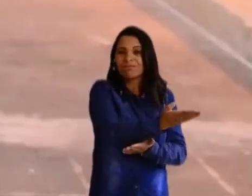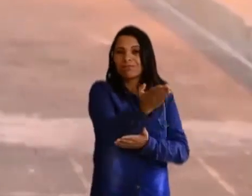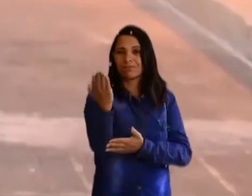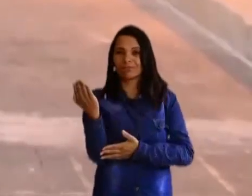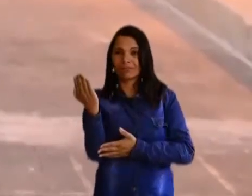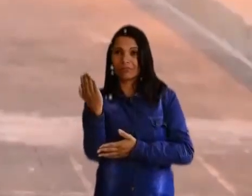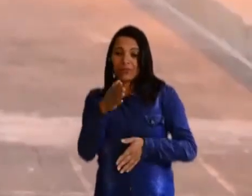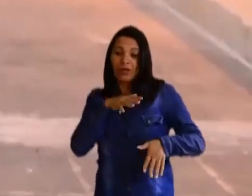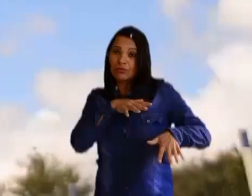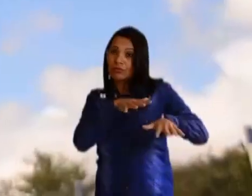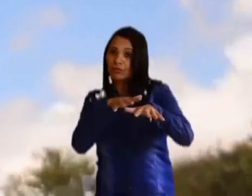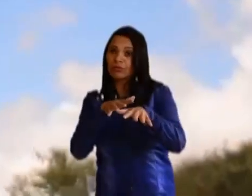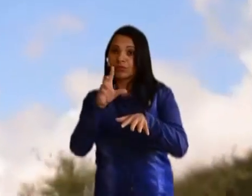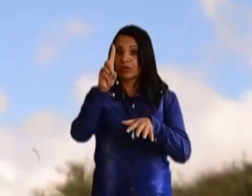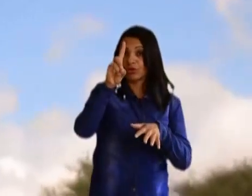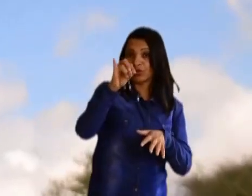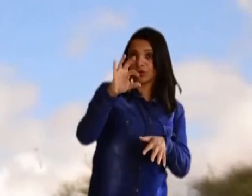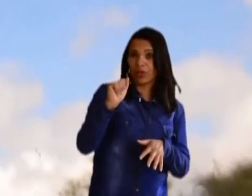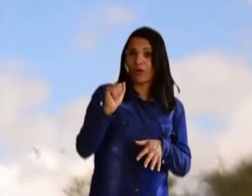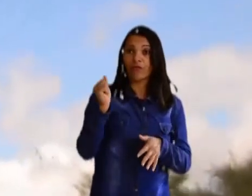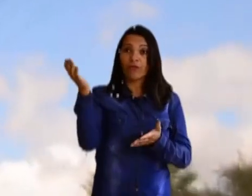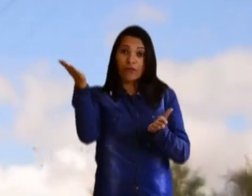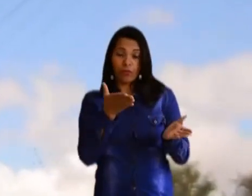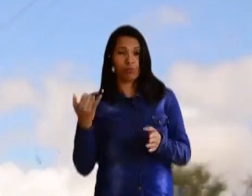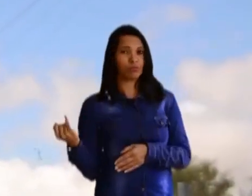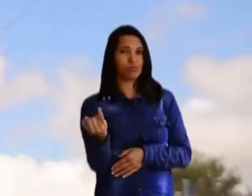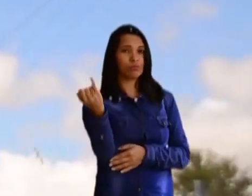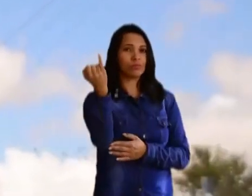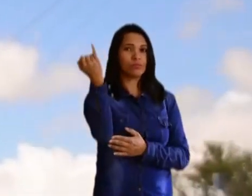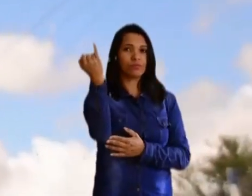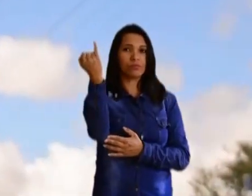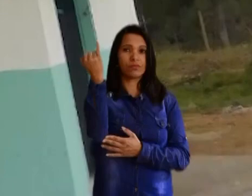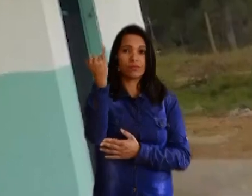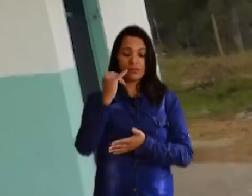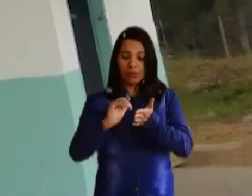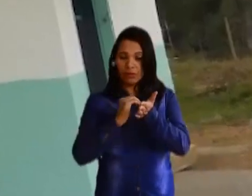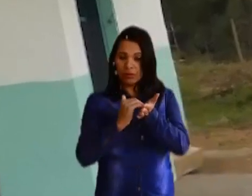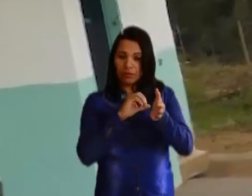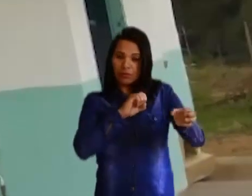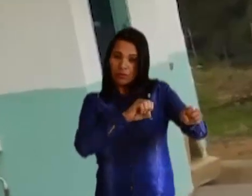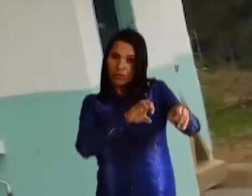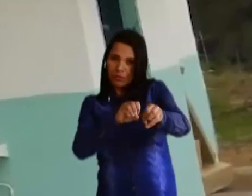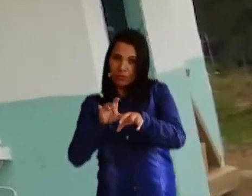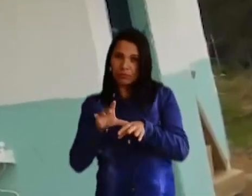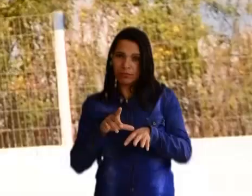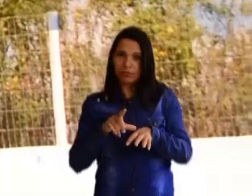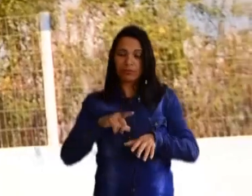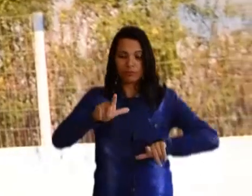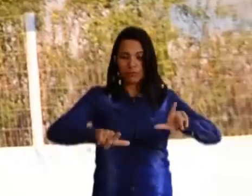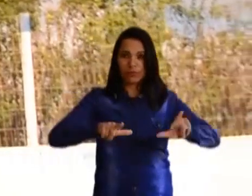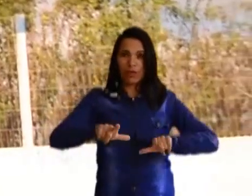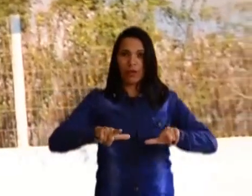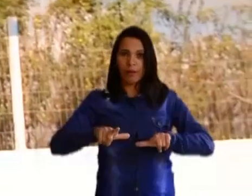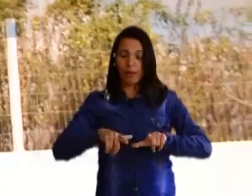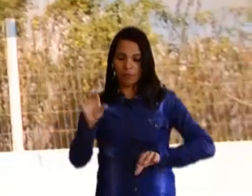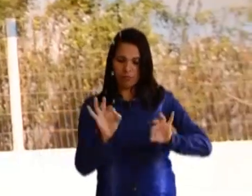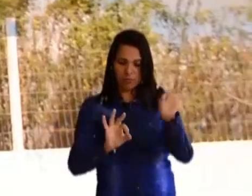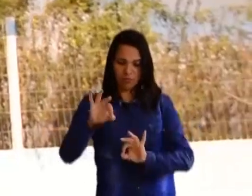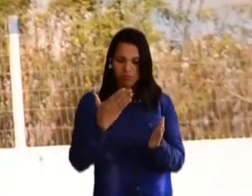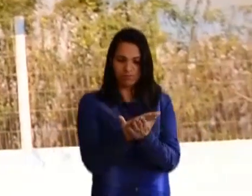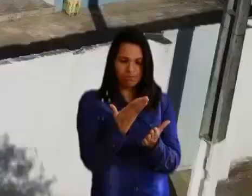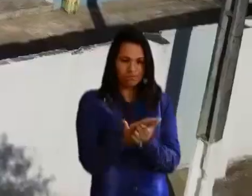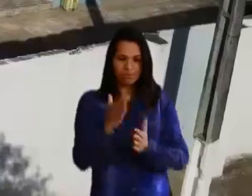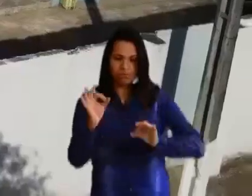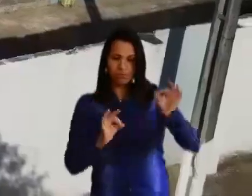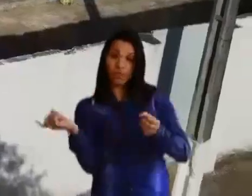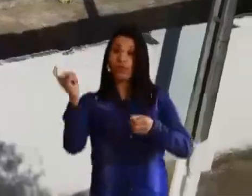circunvizinha das escolas acessibilidade digital vem no momento importante em que esta Catarina Municipal de Educação